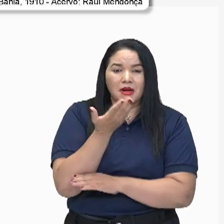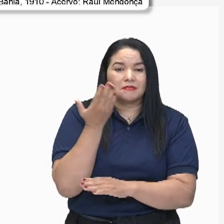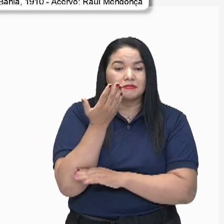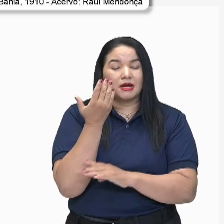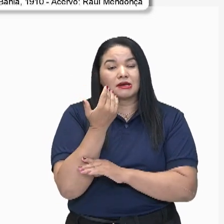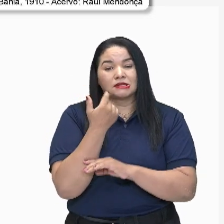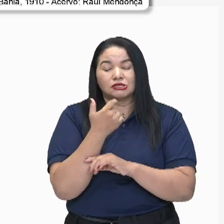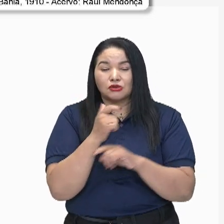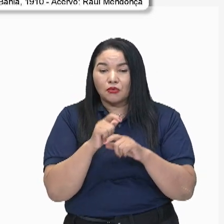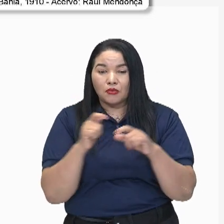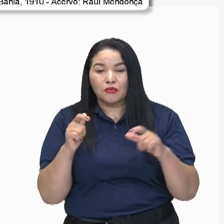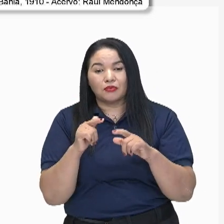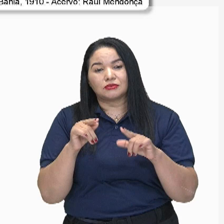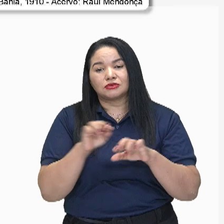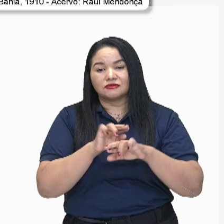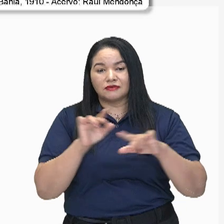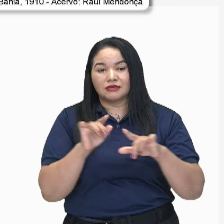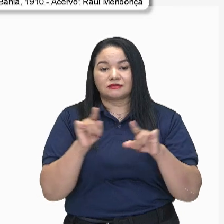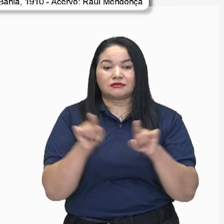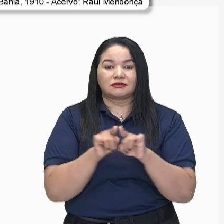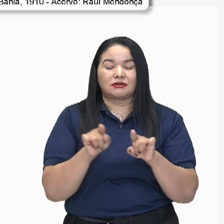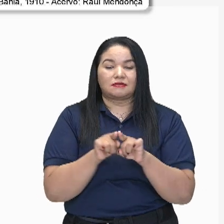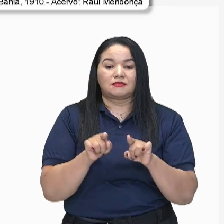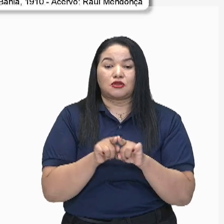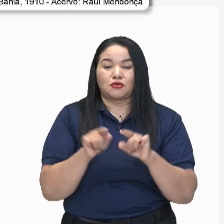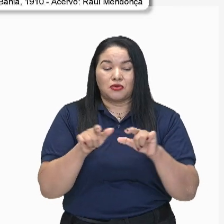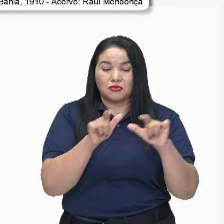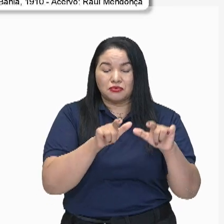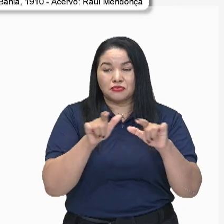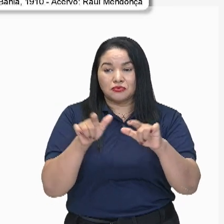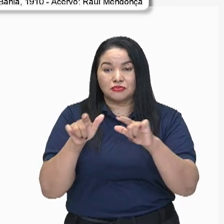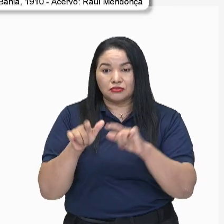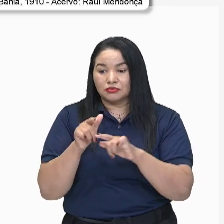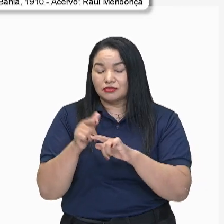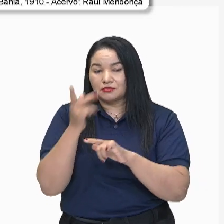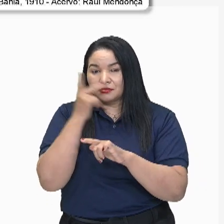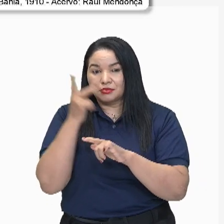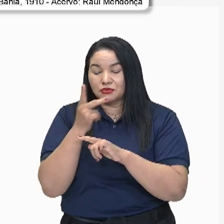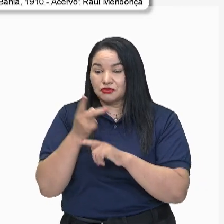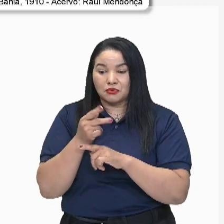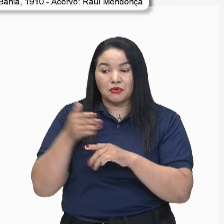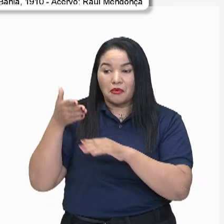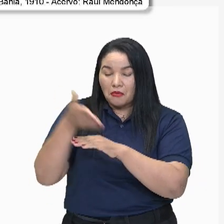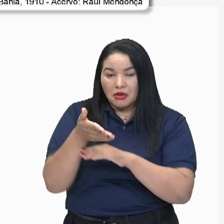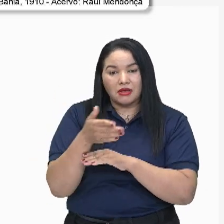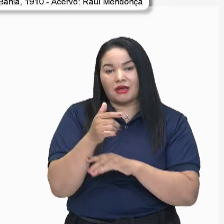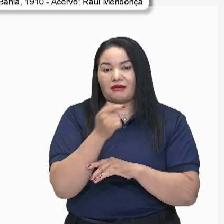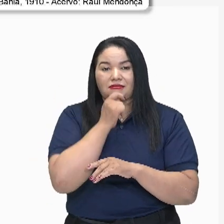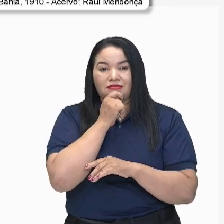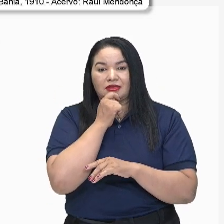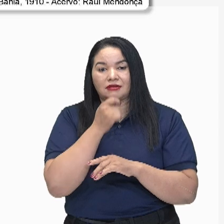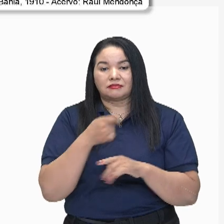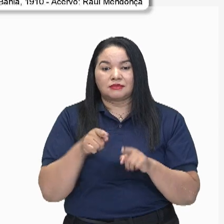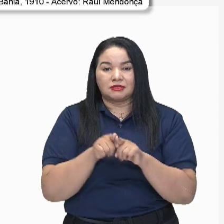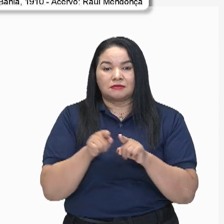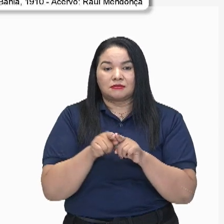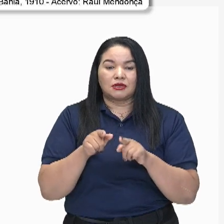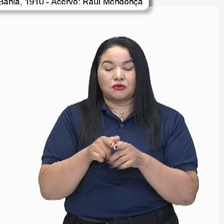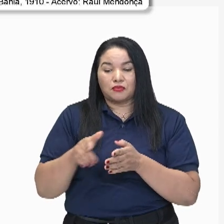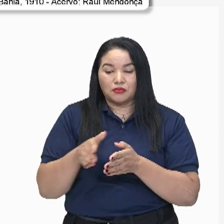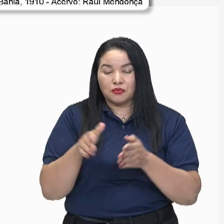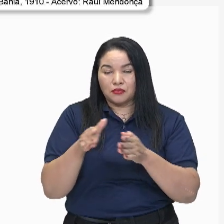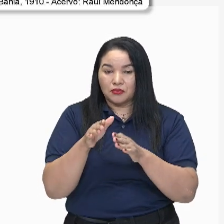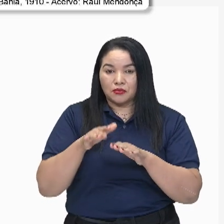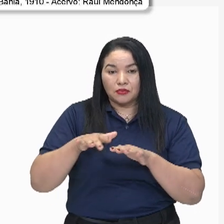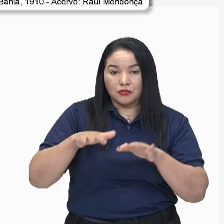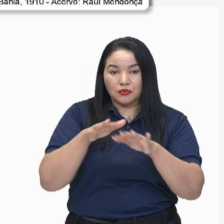ainda virgens dessas lá, ou seja, lugares que nunca foram explorados. Os gerais corre em volta.